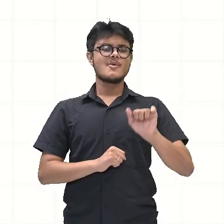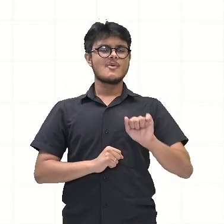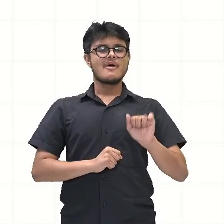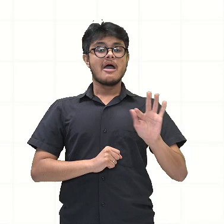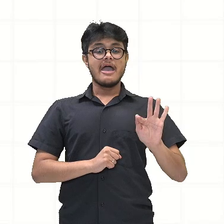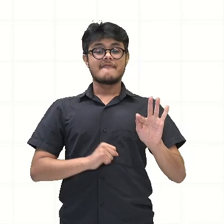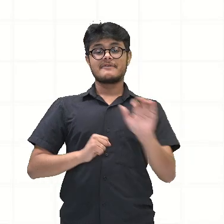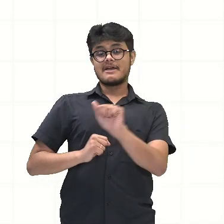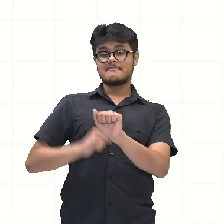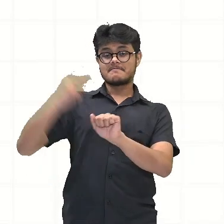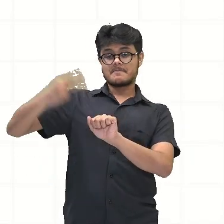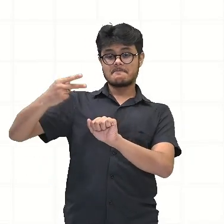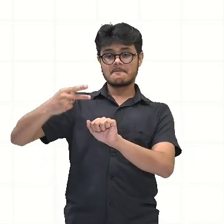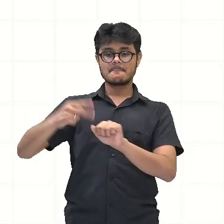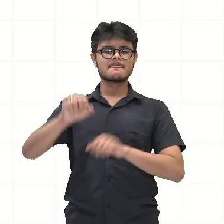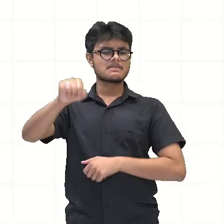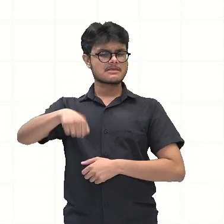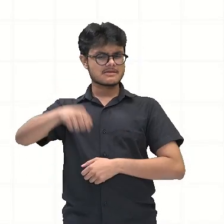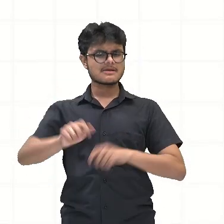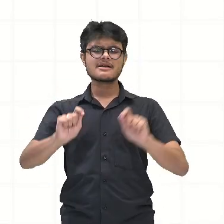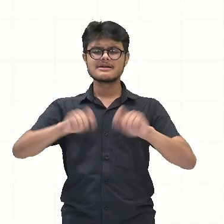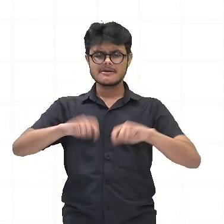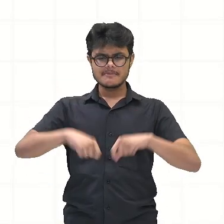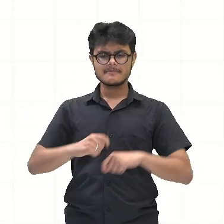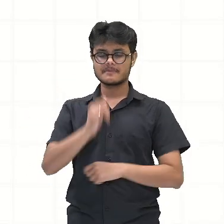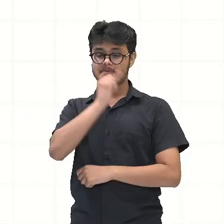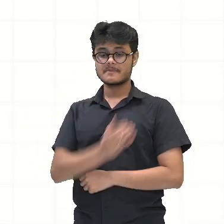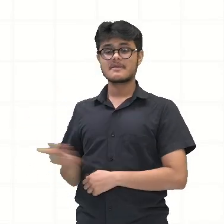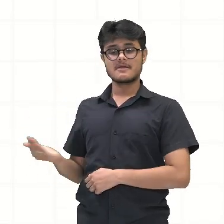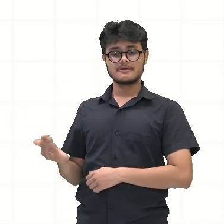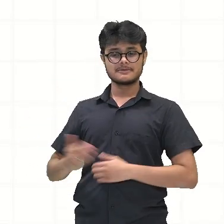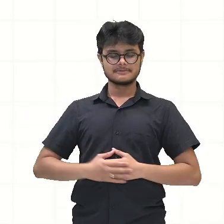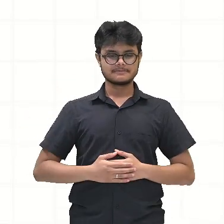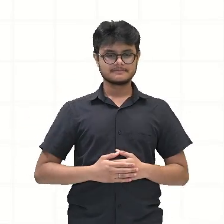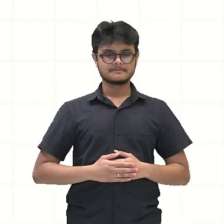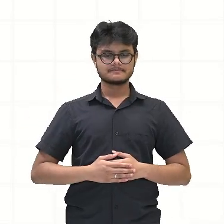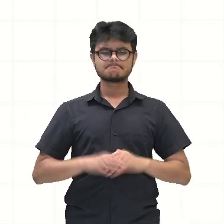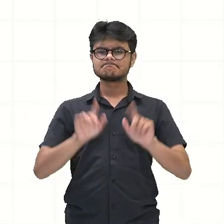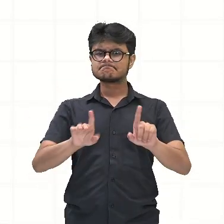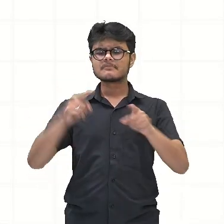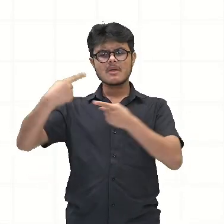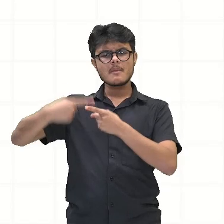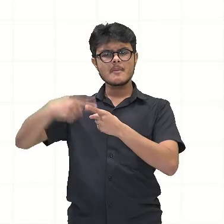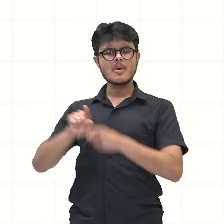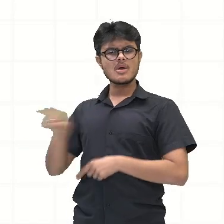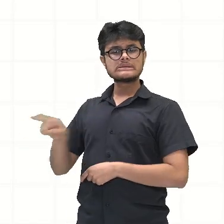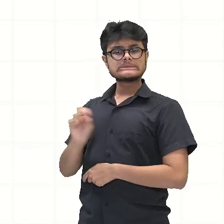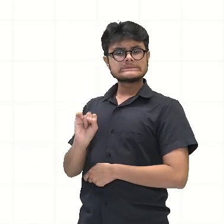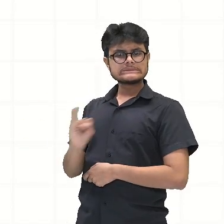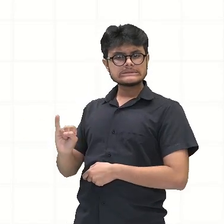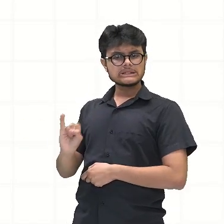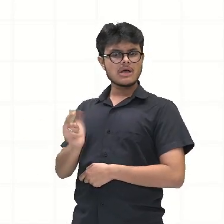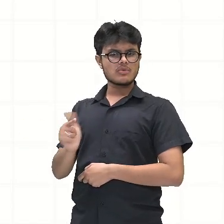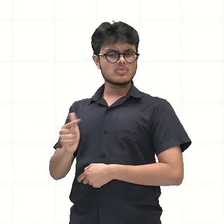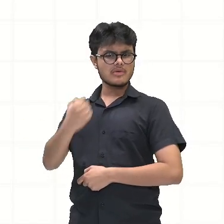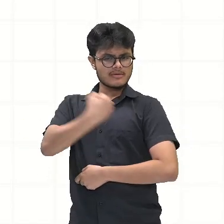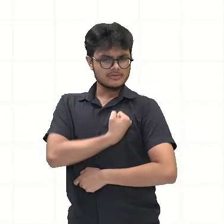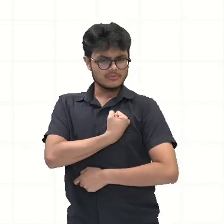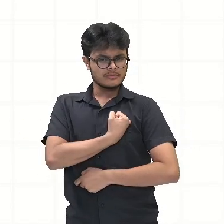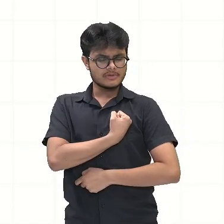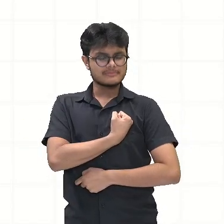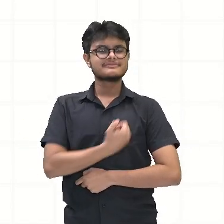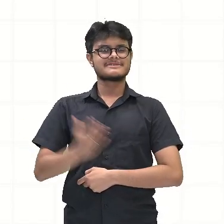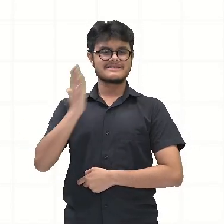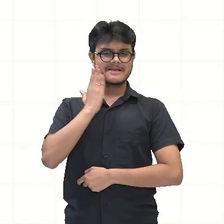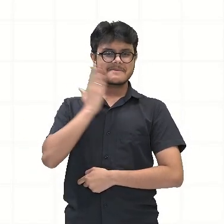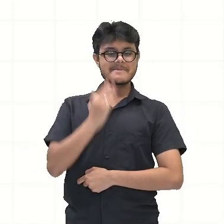a função, x² menos 9. Por quê? O valor, quando não aparece na frente da variável, nós já sabemos que